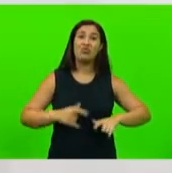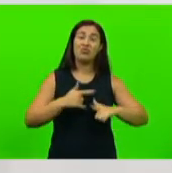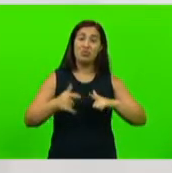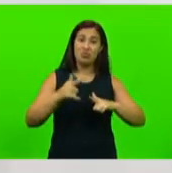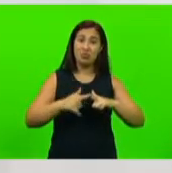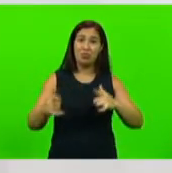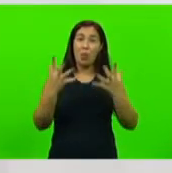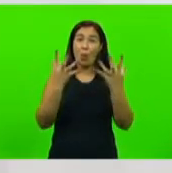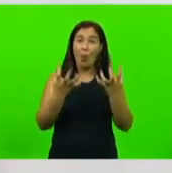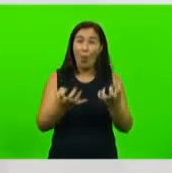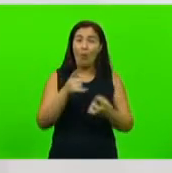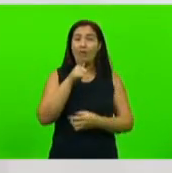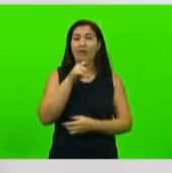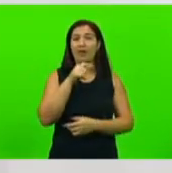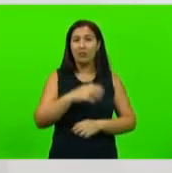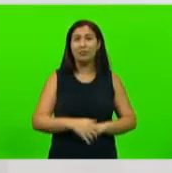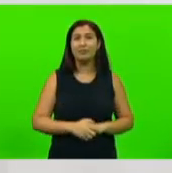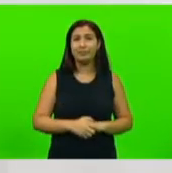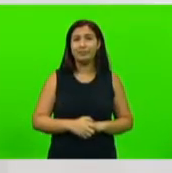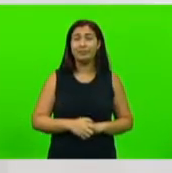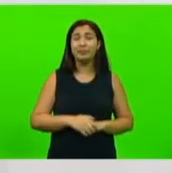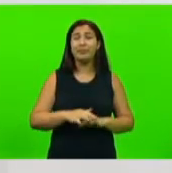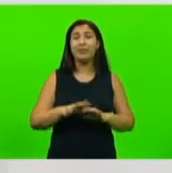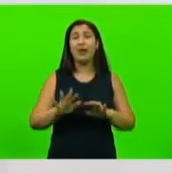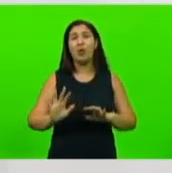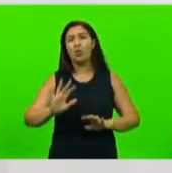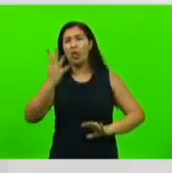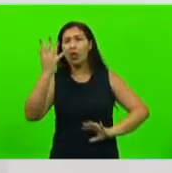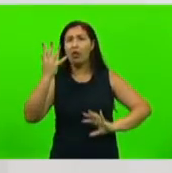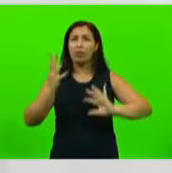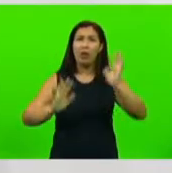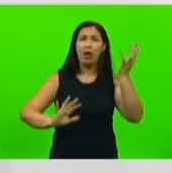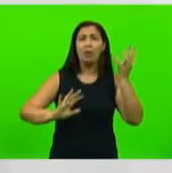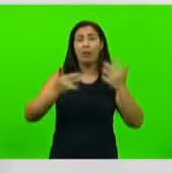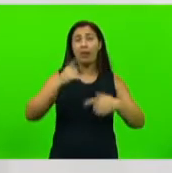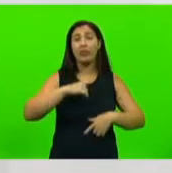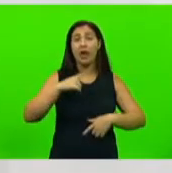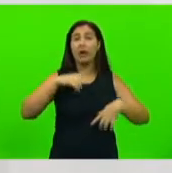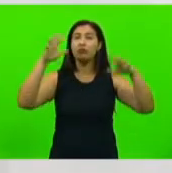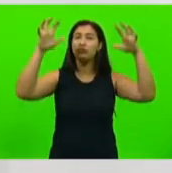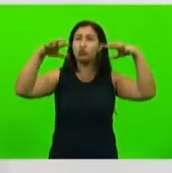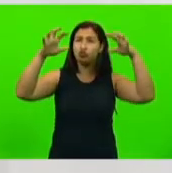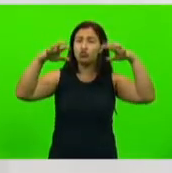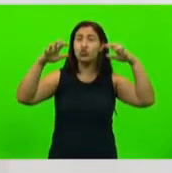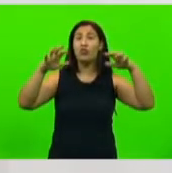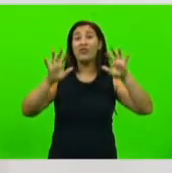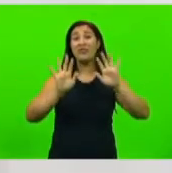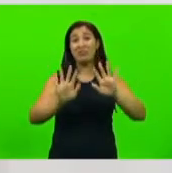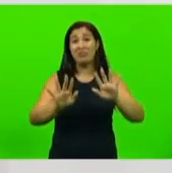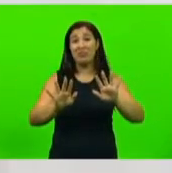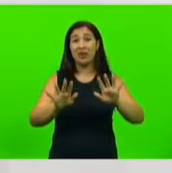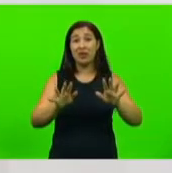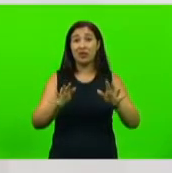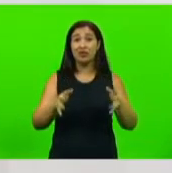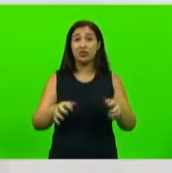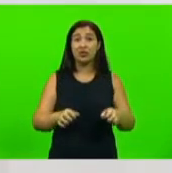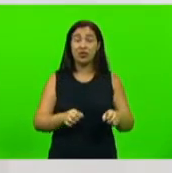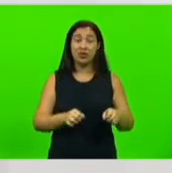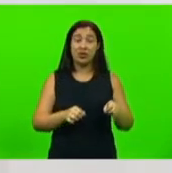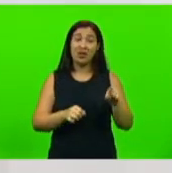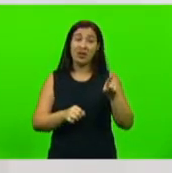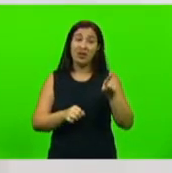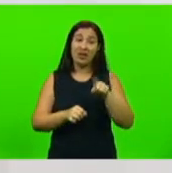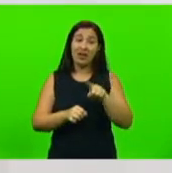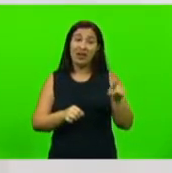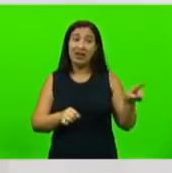Por mais que estejam acontecendo algumas pancadas de chuva, ela não resolve mais aquela planta que já se